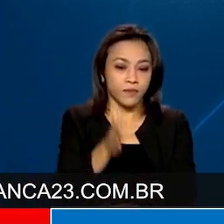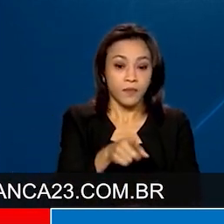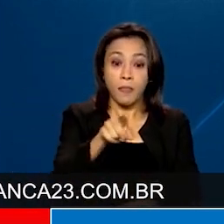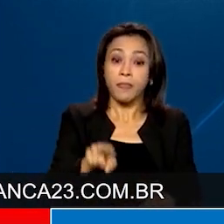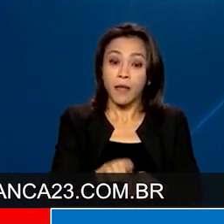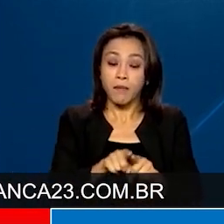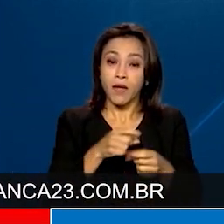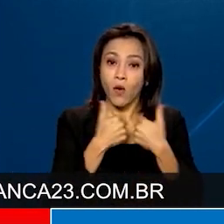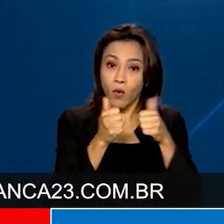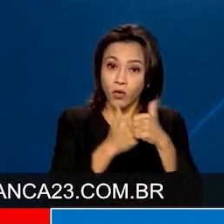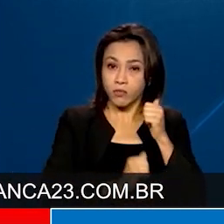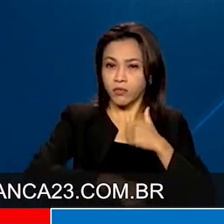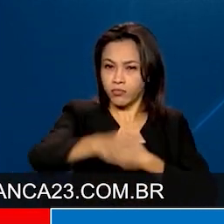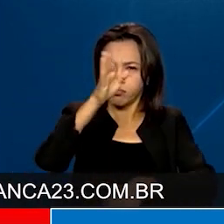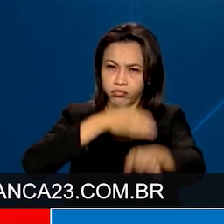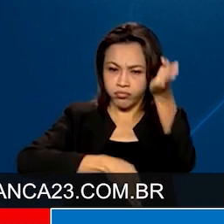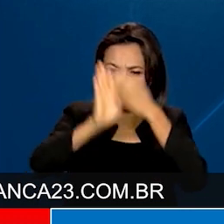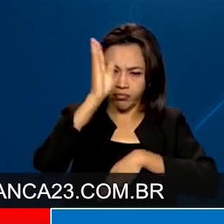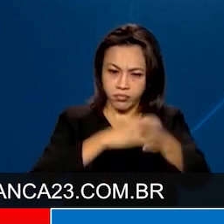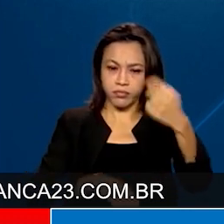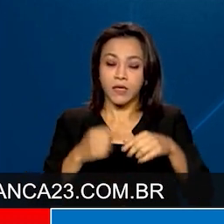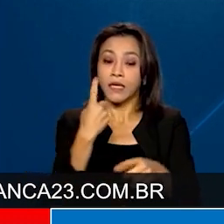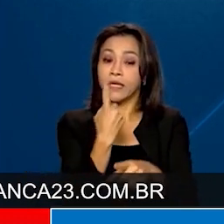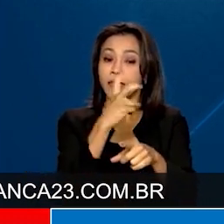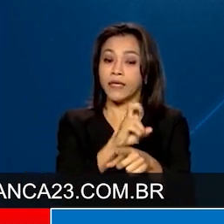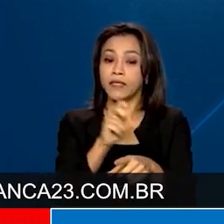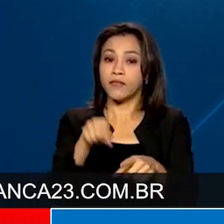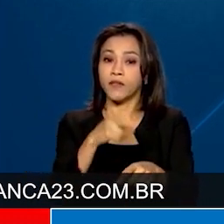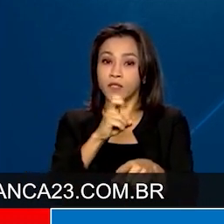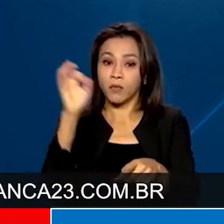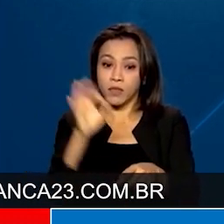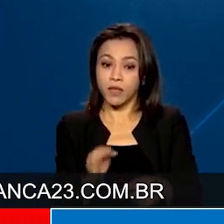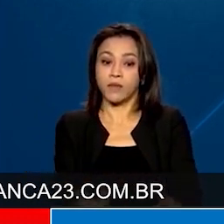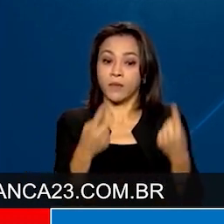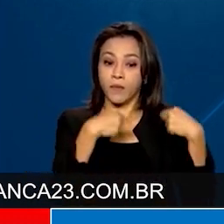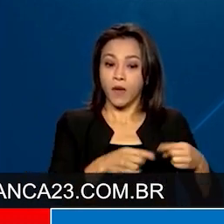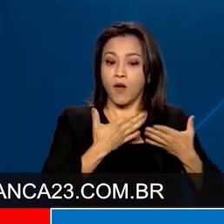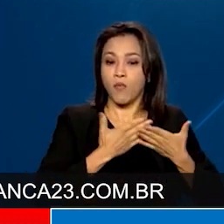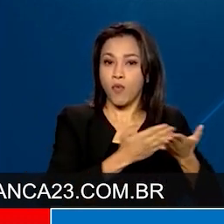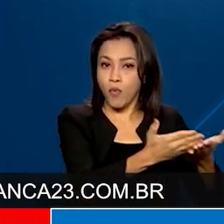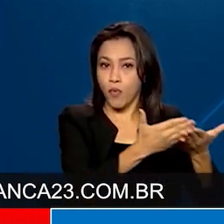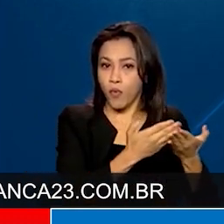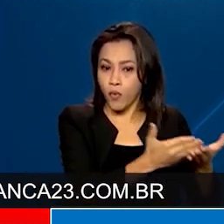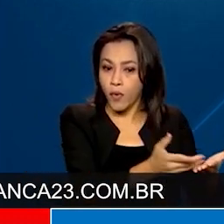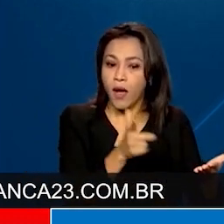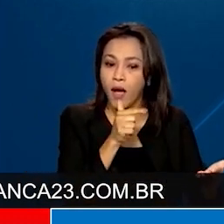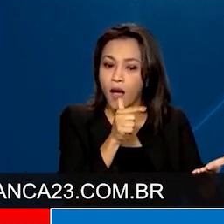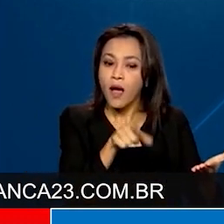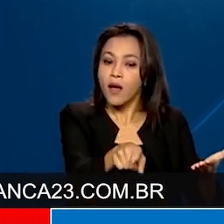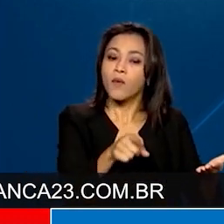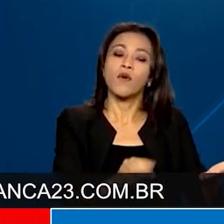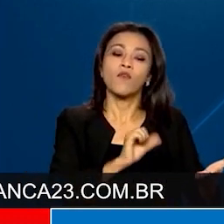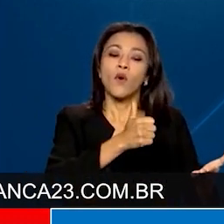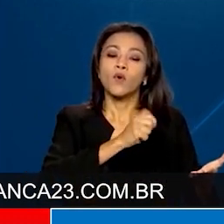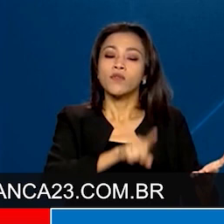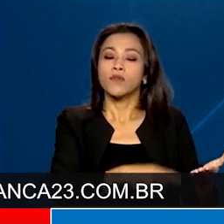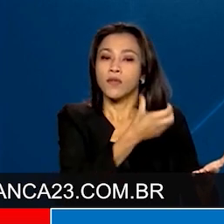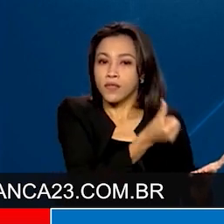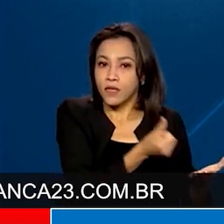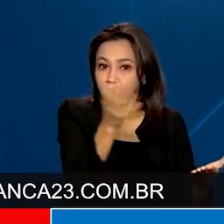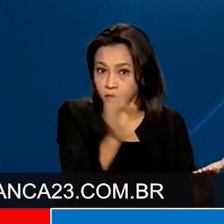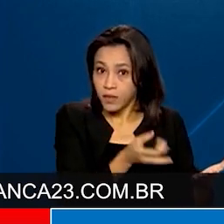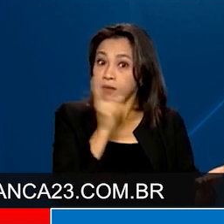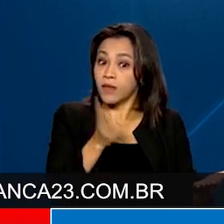rodoviário cresceu 15,5 por cento já no transporte por água a alta foi de 11,6 por cento